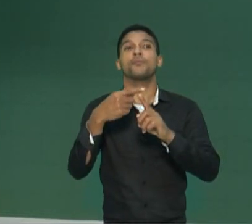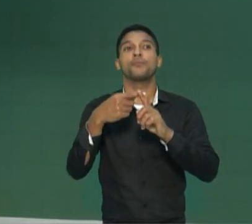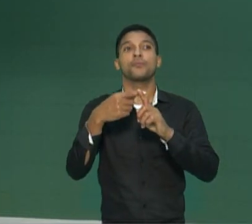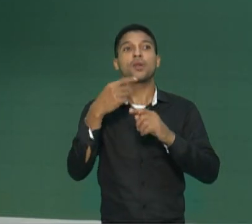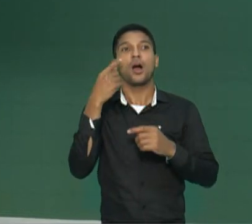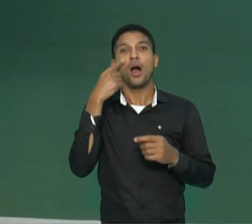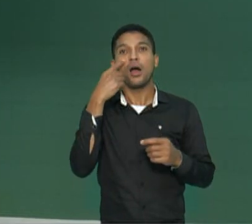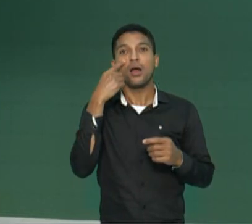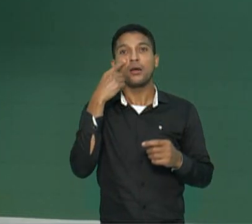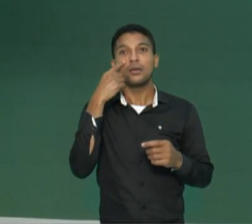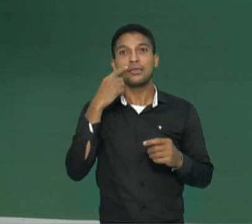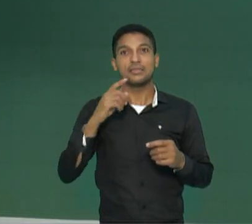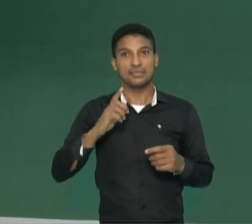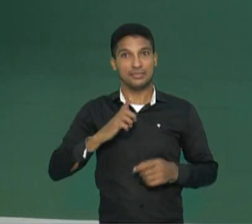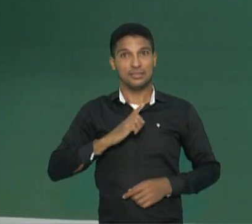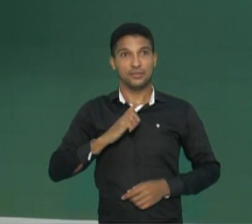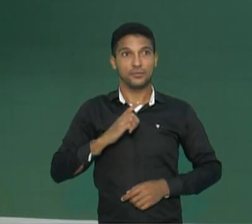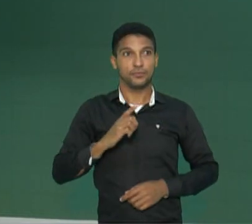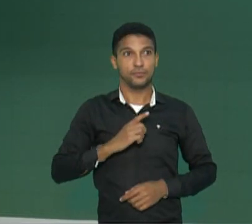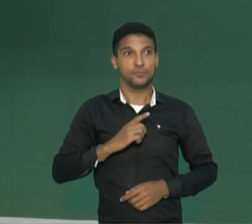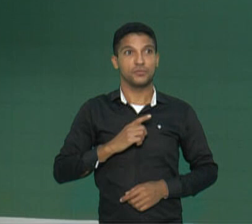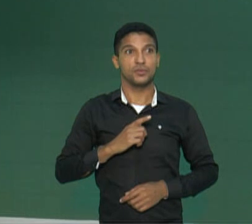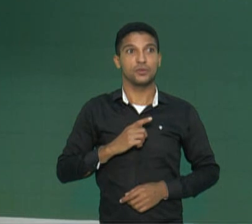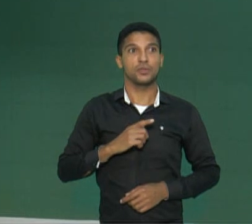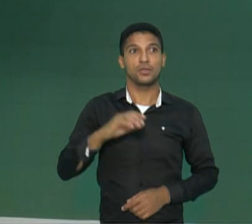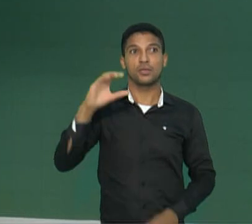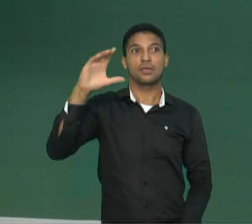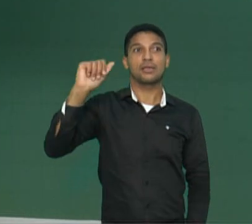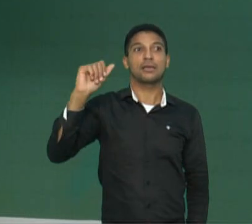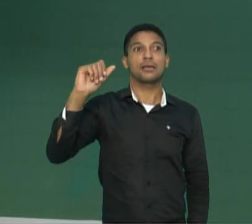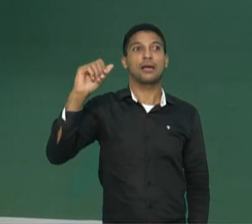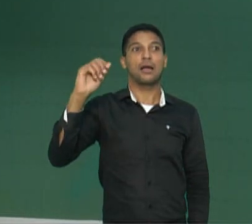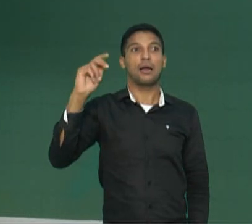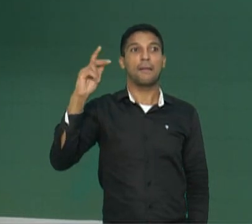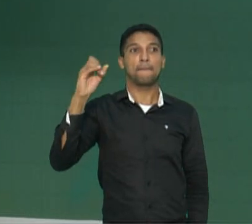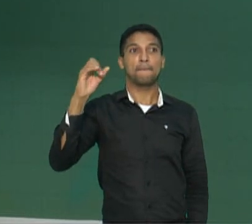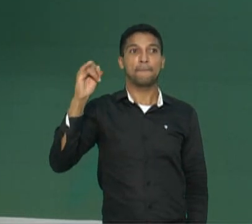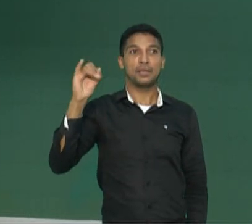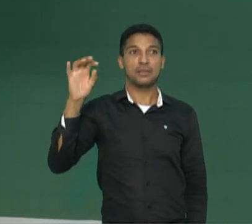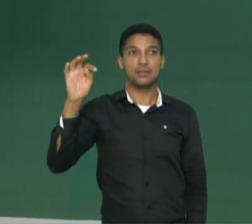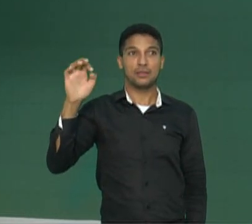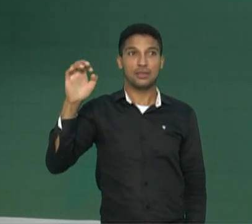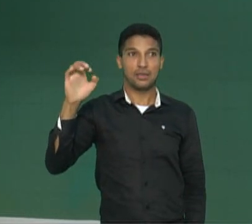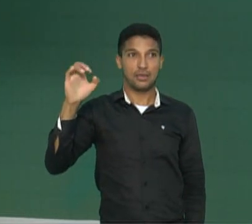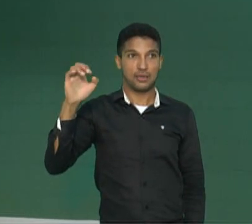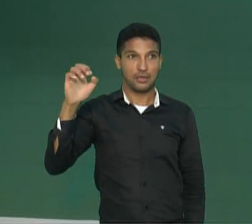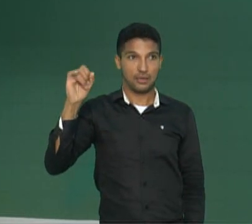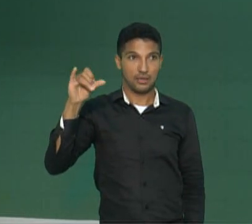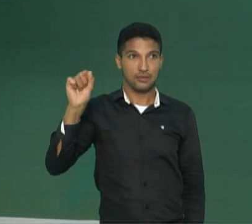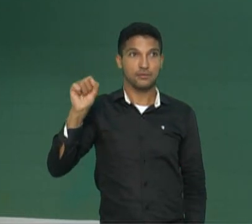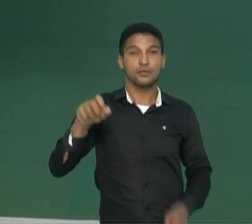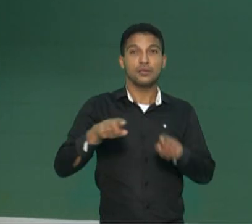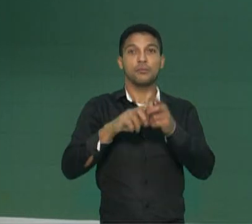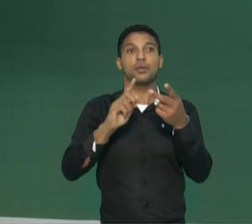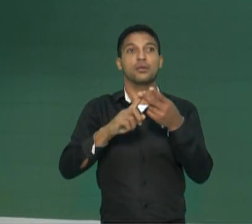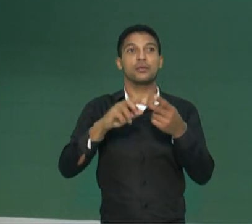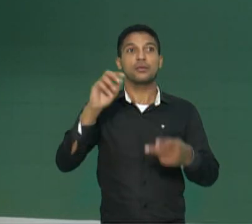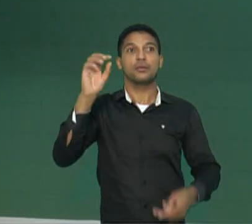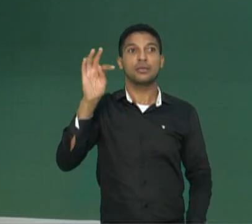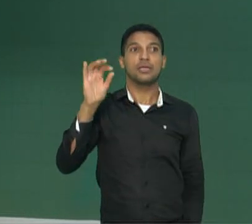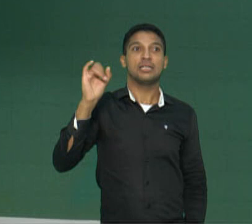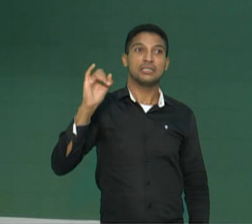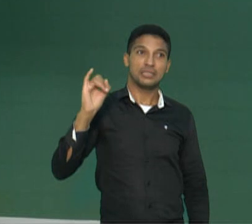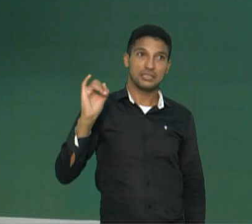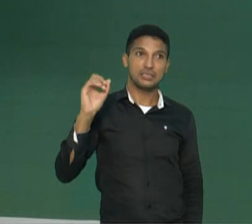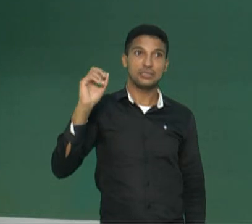nos tímpanos e nas gárgulas. Tá? Os tímpanos é aquela da portada que a gente já viu também, né, aquelas normalmente se falava sobre o juízo